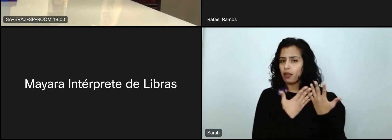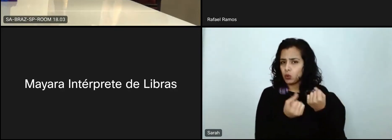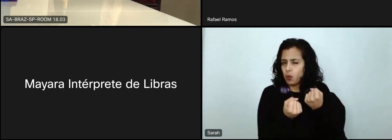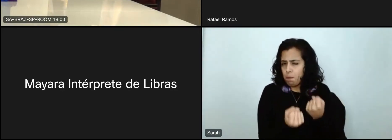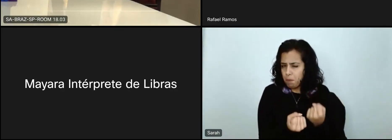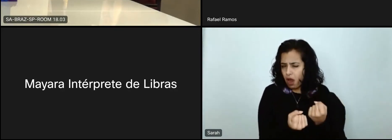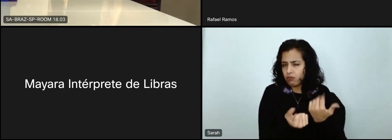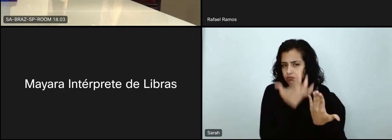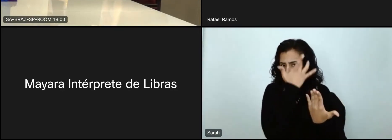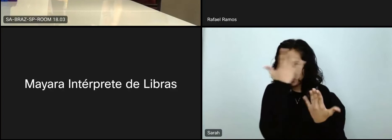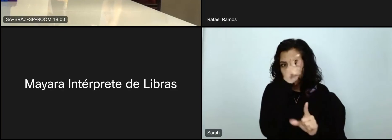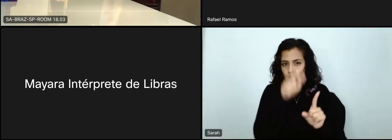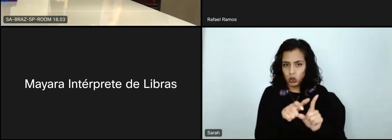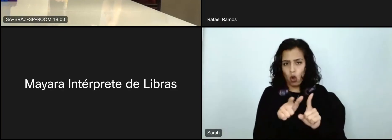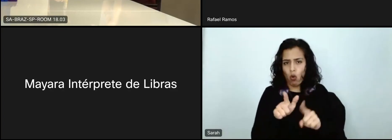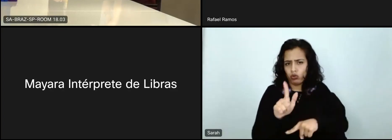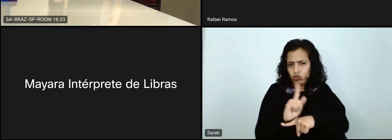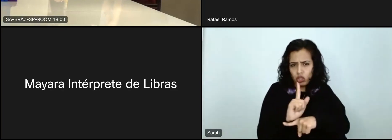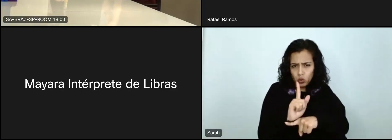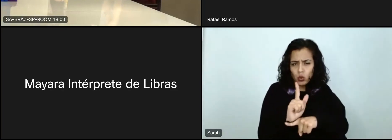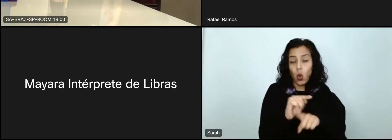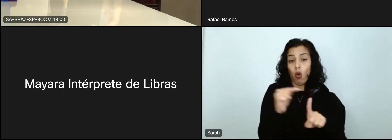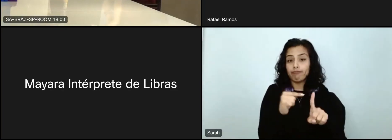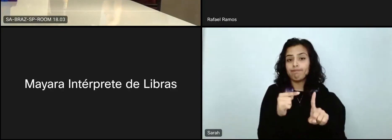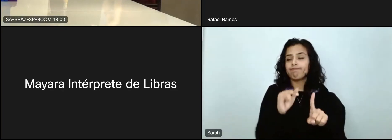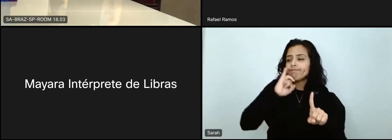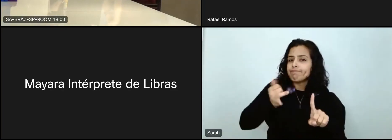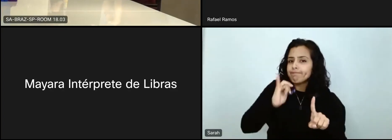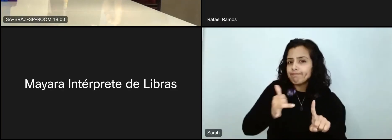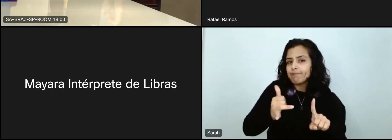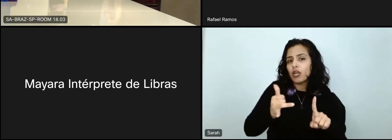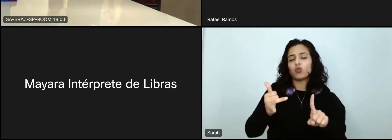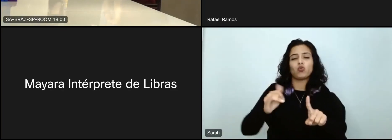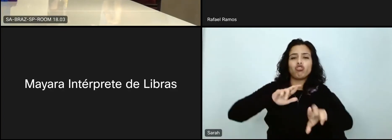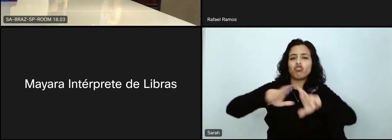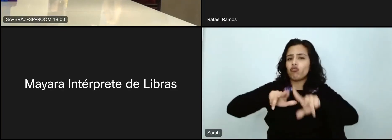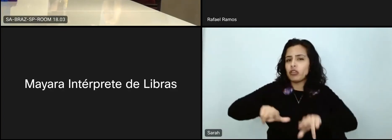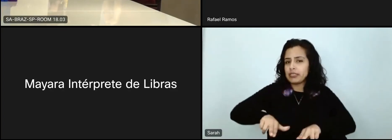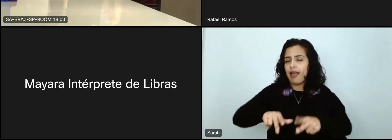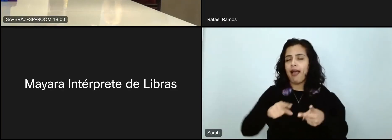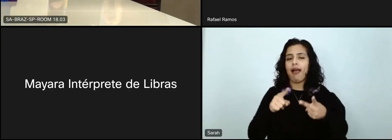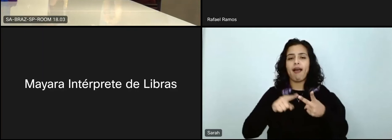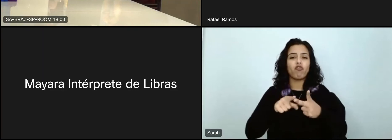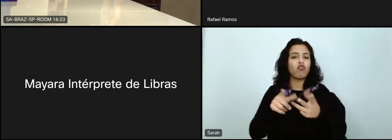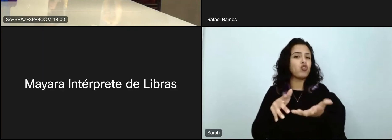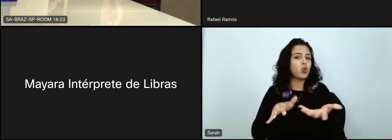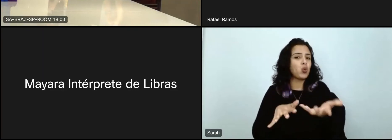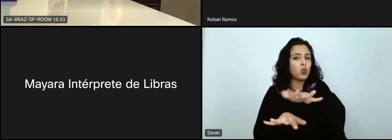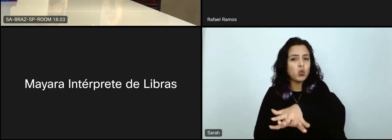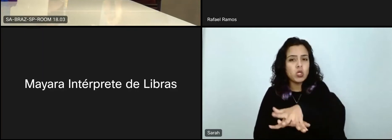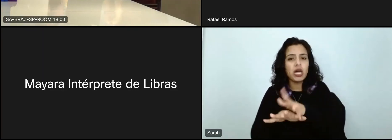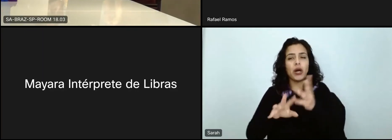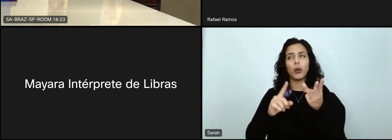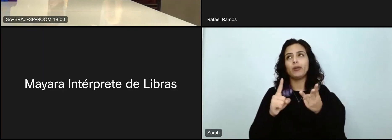dia a dia daquele gestor a falar sobre diversidade, no dia a dia daquele gestor a falar sobre inclusão, sobre equidade. Eu